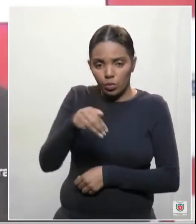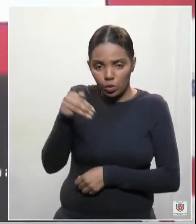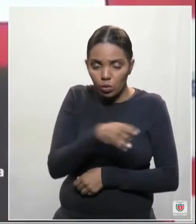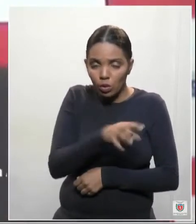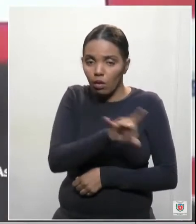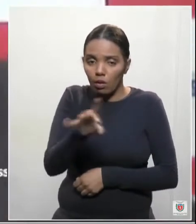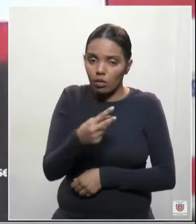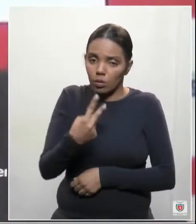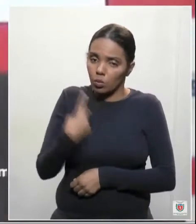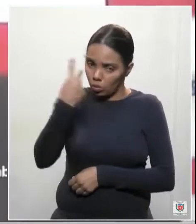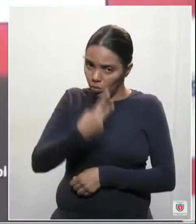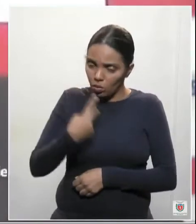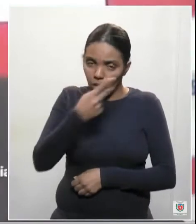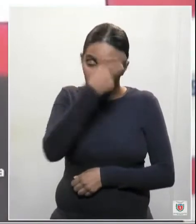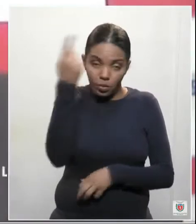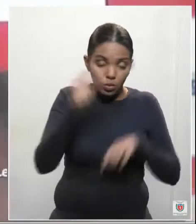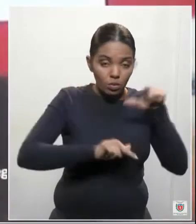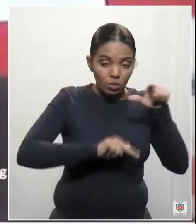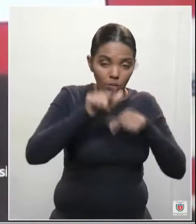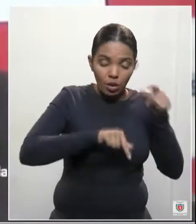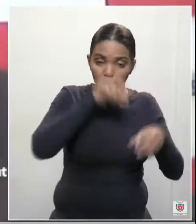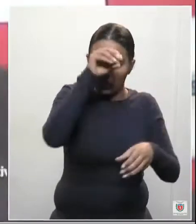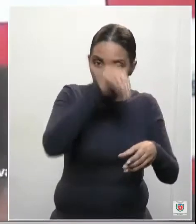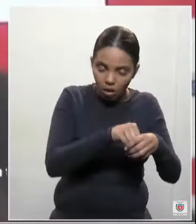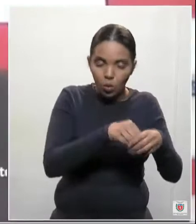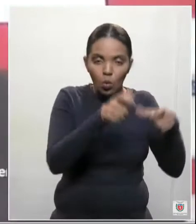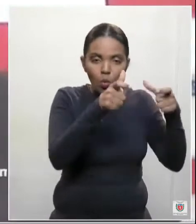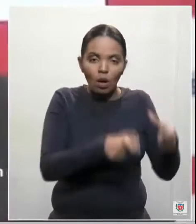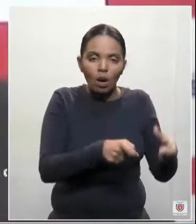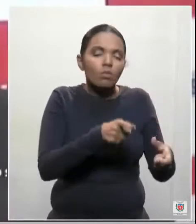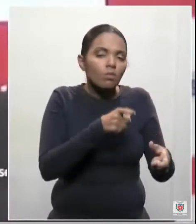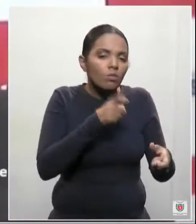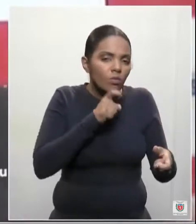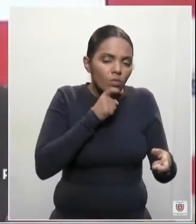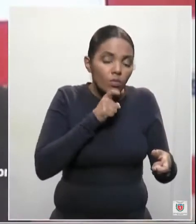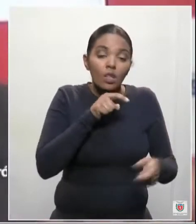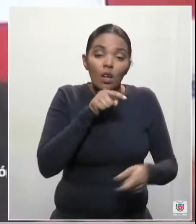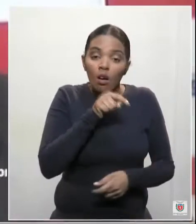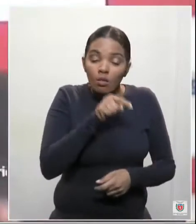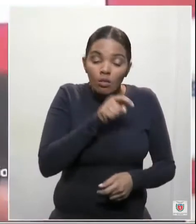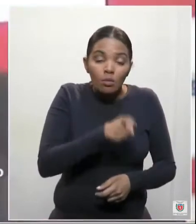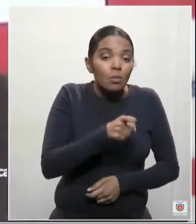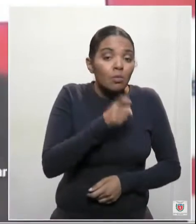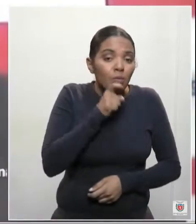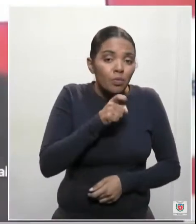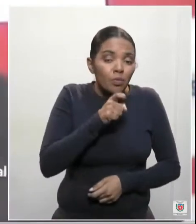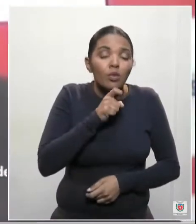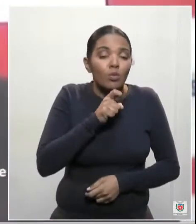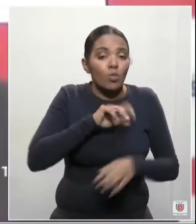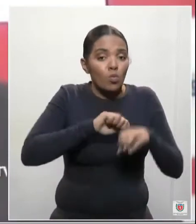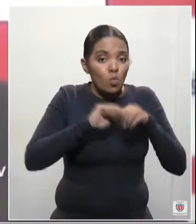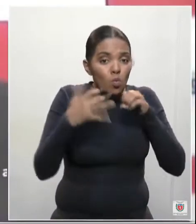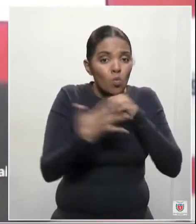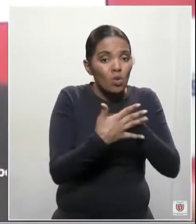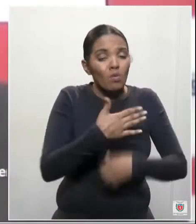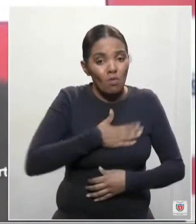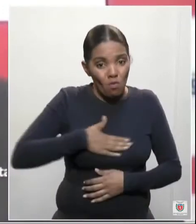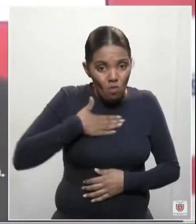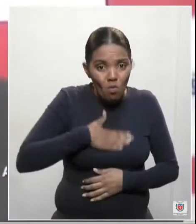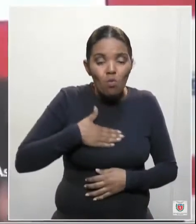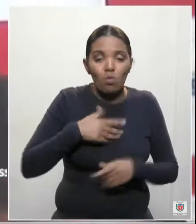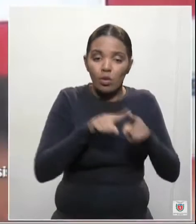de pandemia, os trabalhadores, por estarem no frigorífico, que em essência oferecem mais periculosidade, por causa que